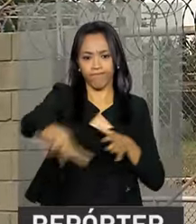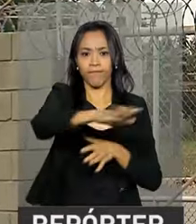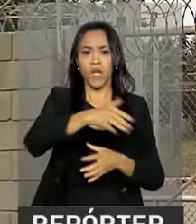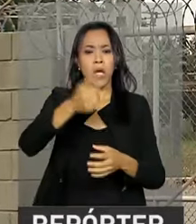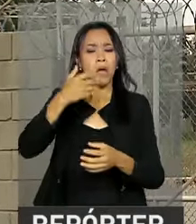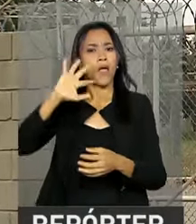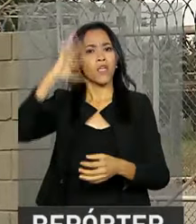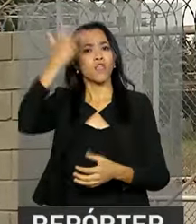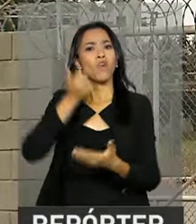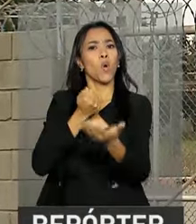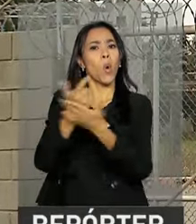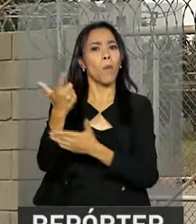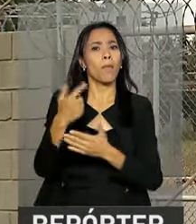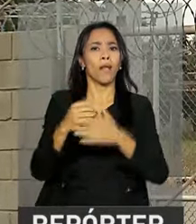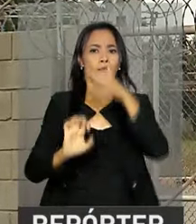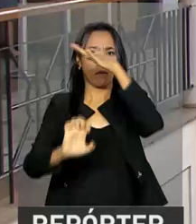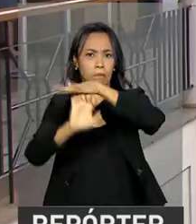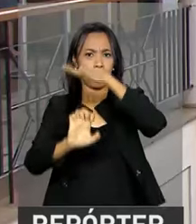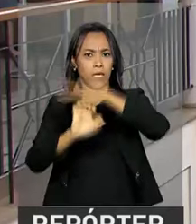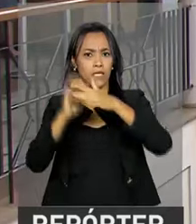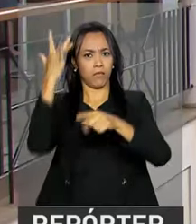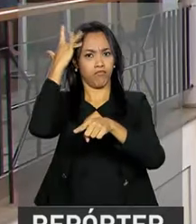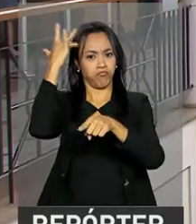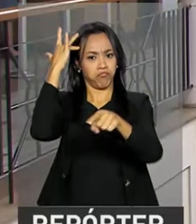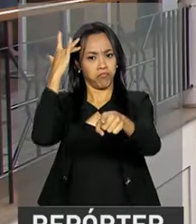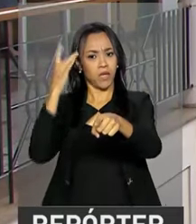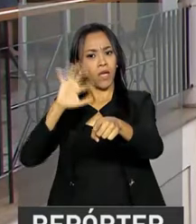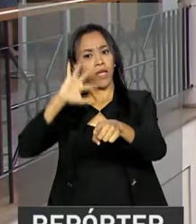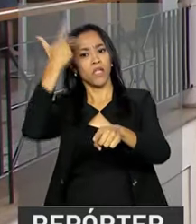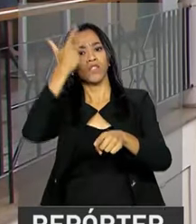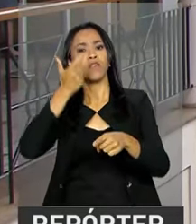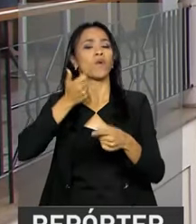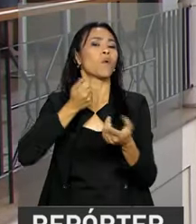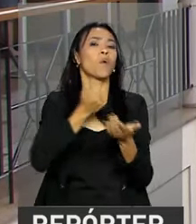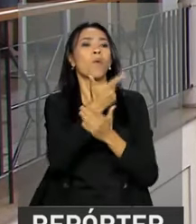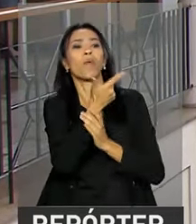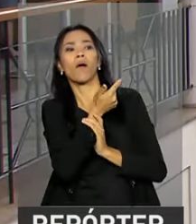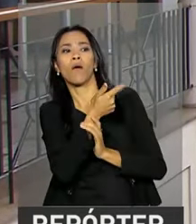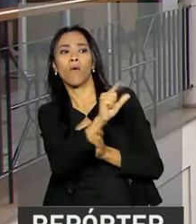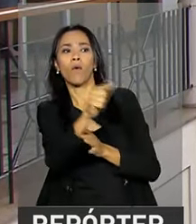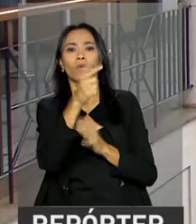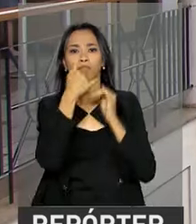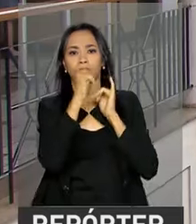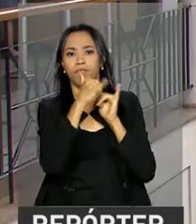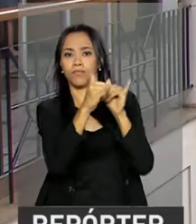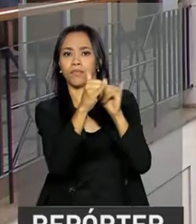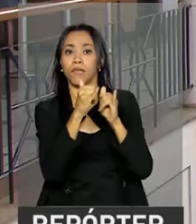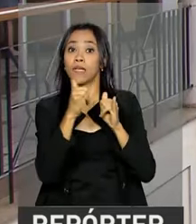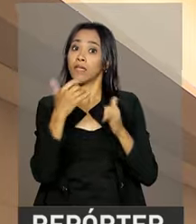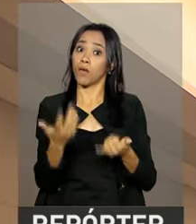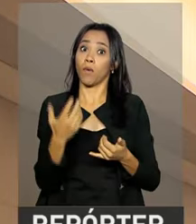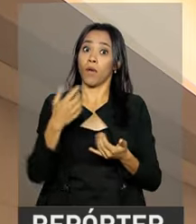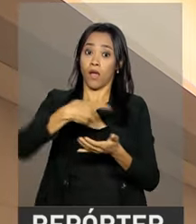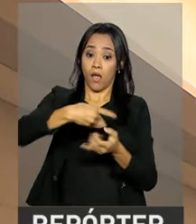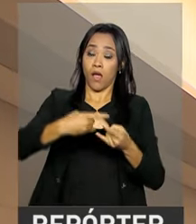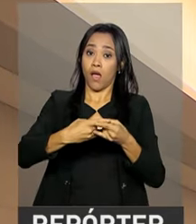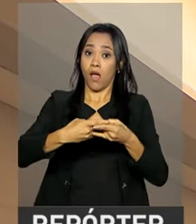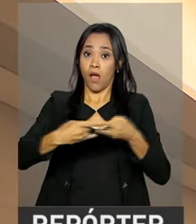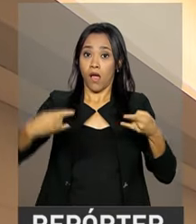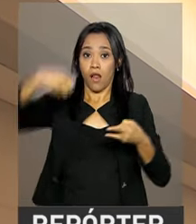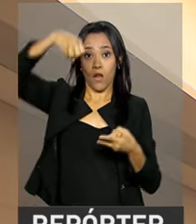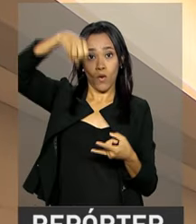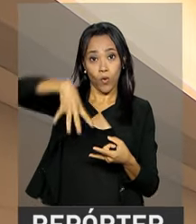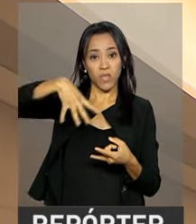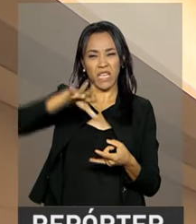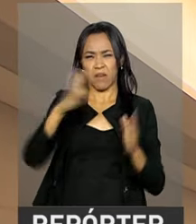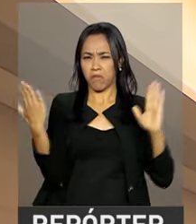comprar energia da concessionária local e passou para o mercado livre a expectativa é que a conta de luz que girava em torno de